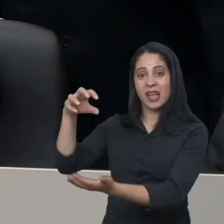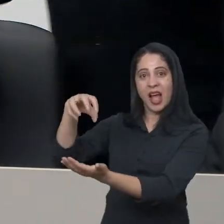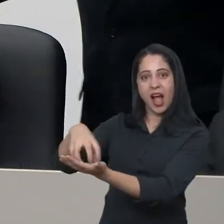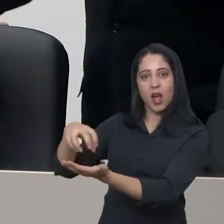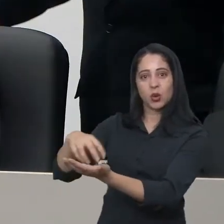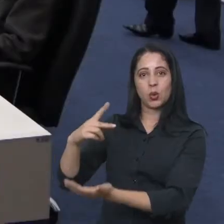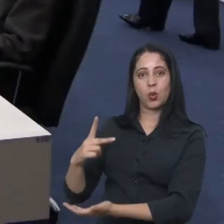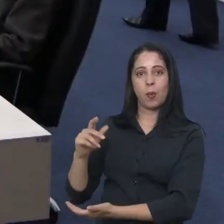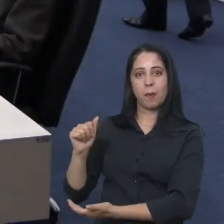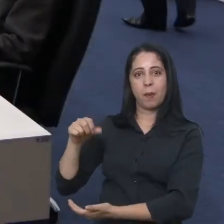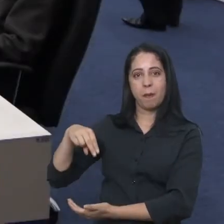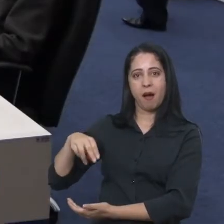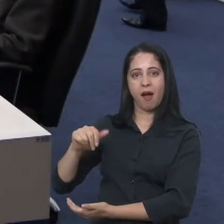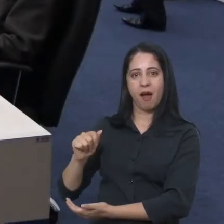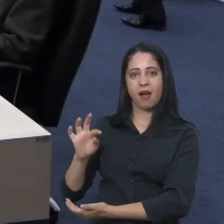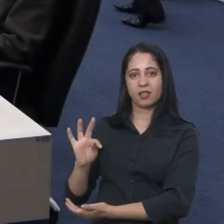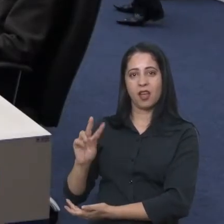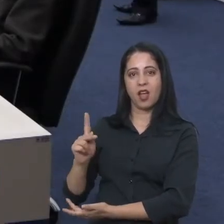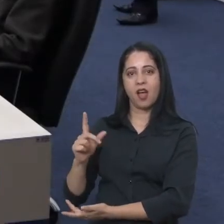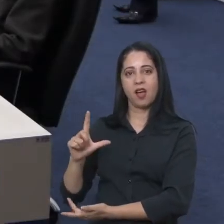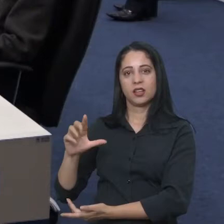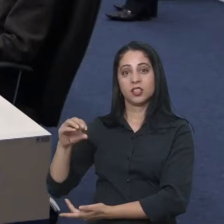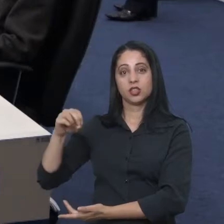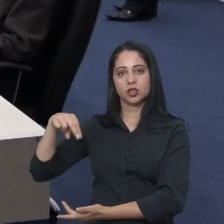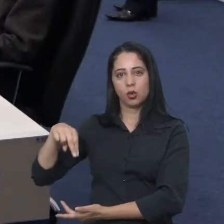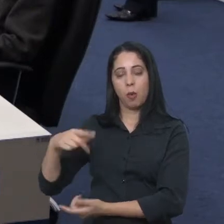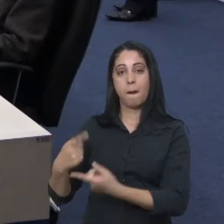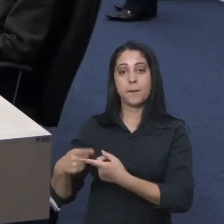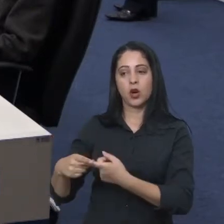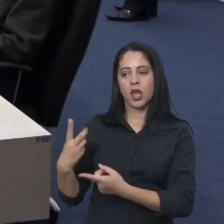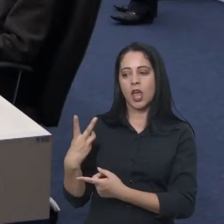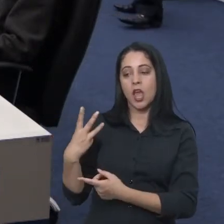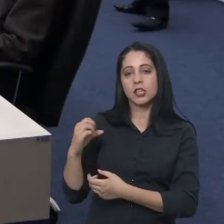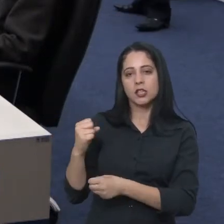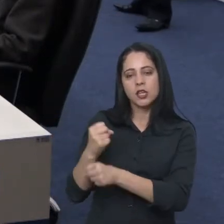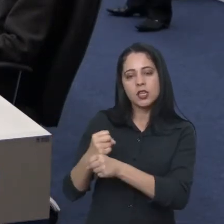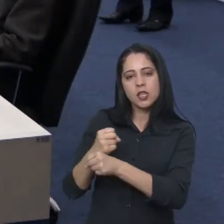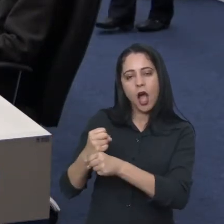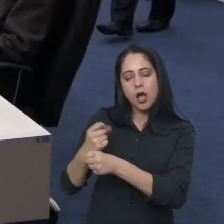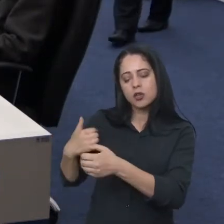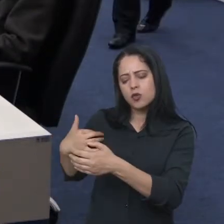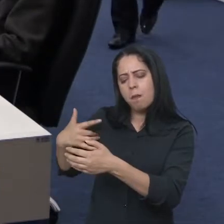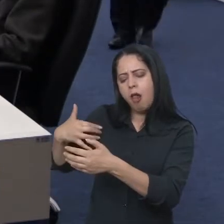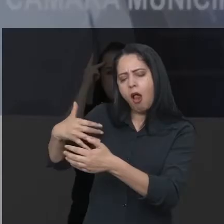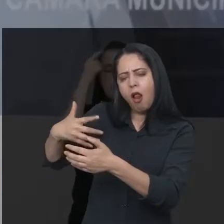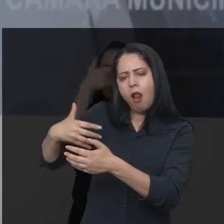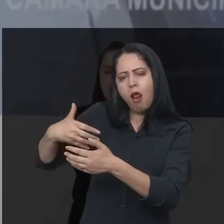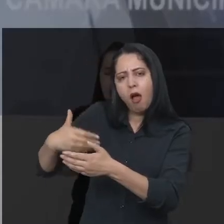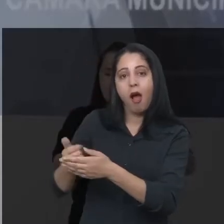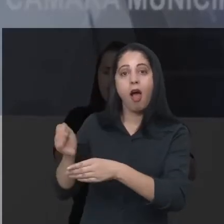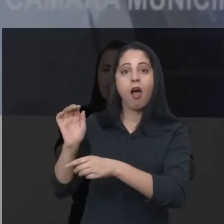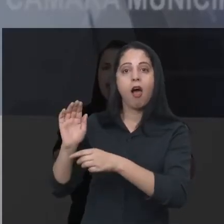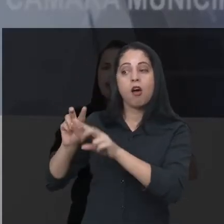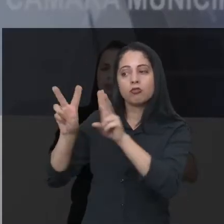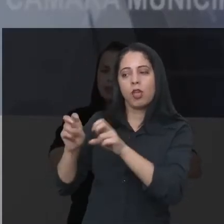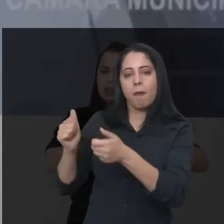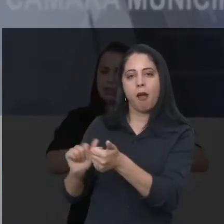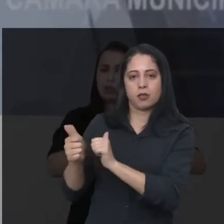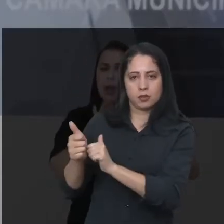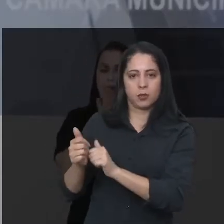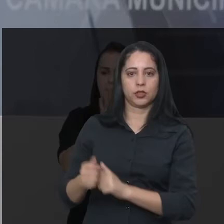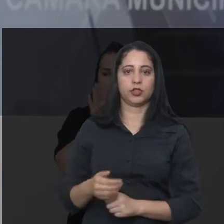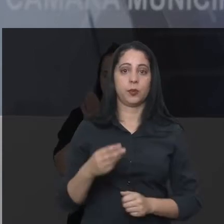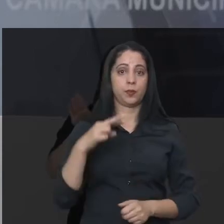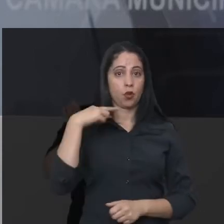o Panathlon Clube de São José dos Campos pelos 30 anos de atuação em prol do esporte. A honraria foi proposta pelo